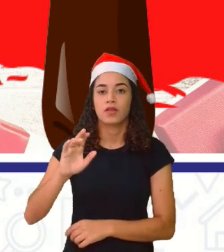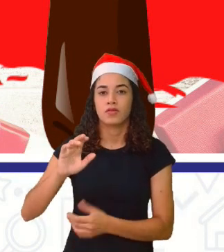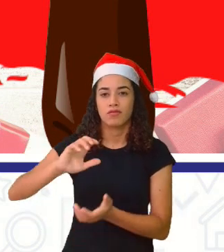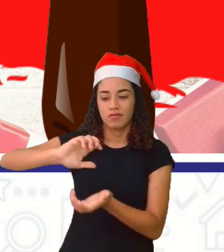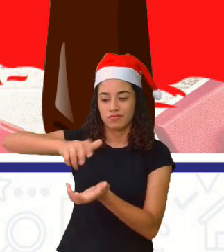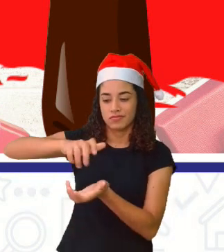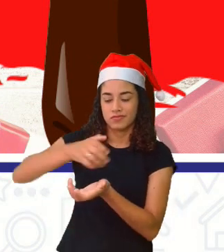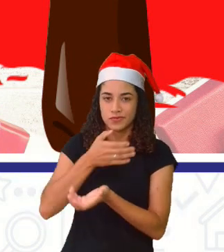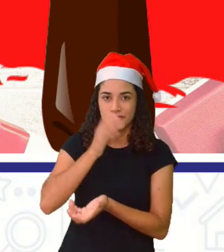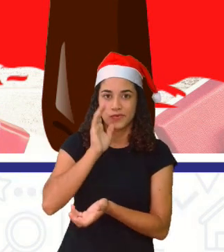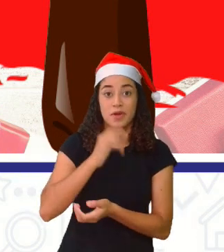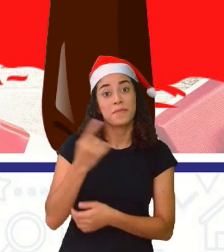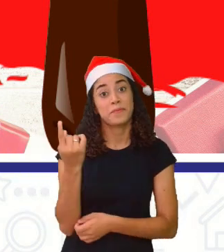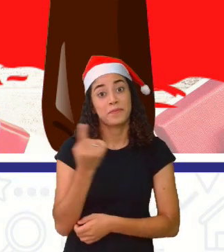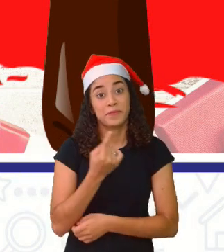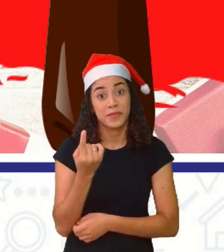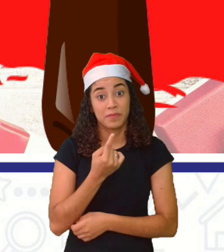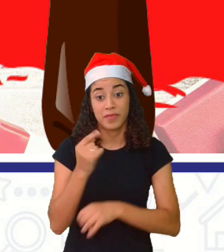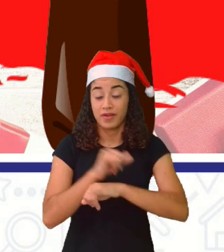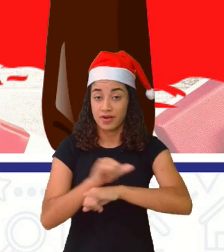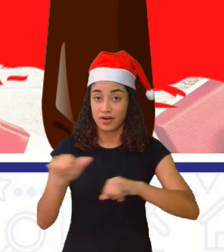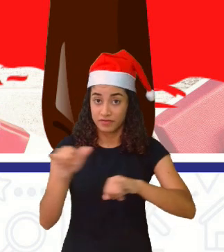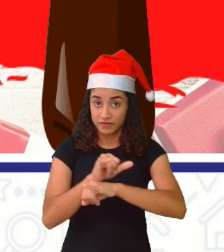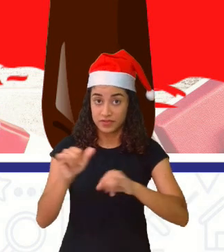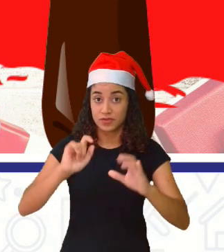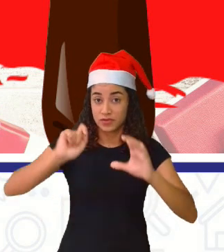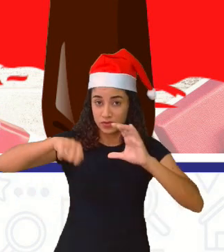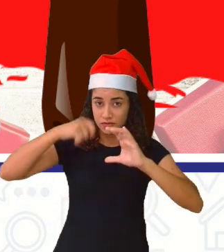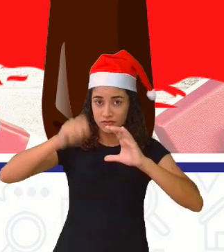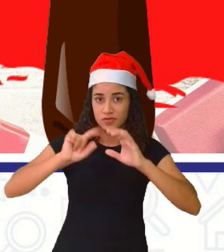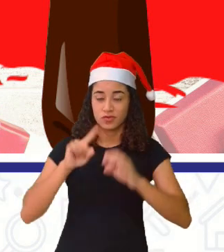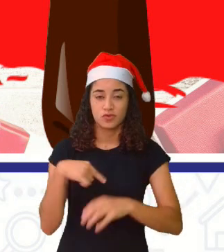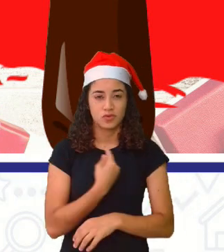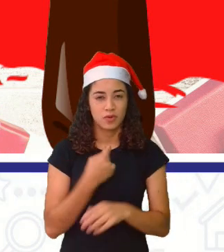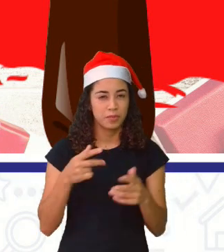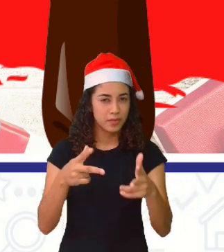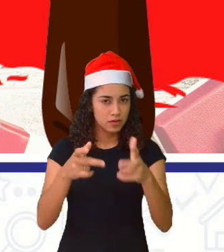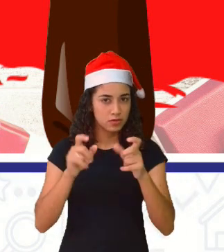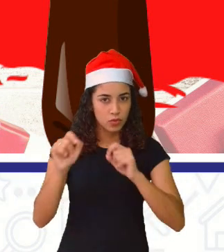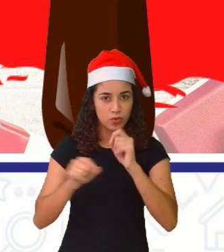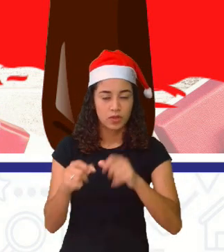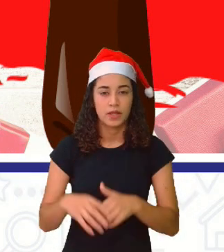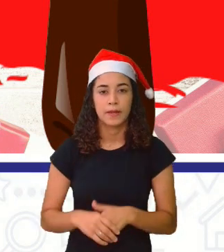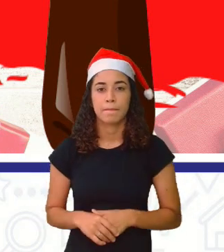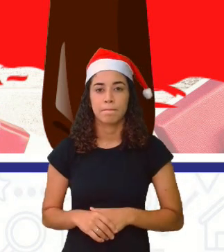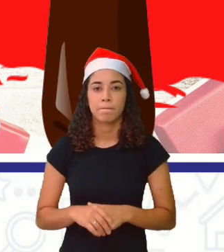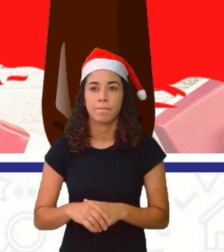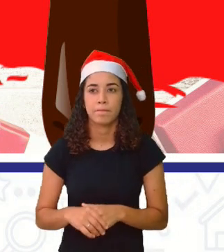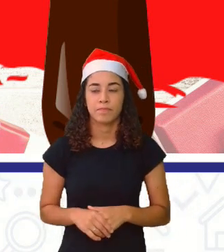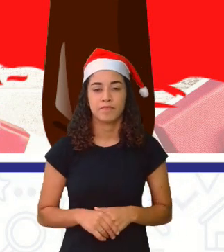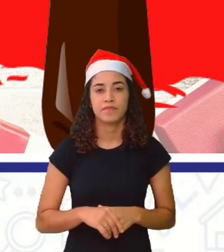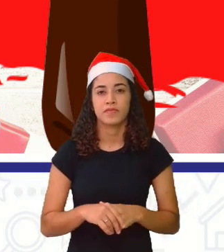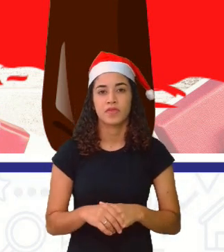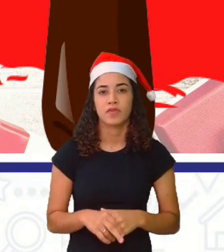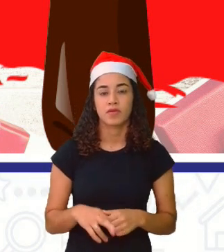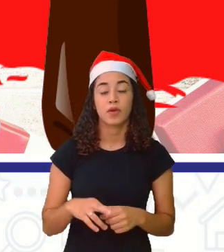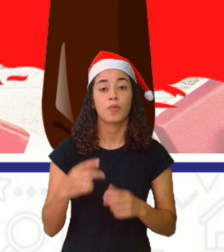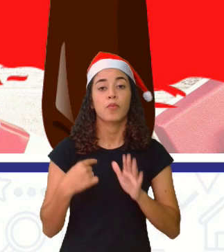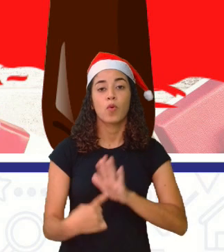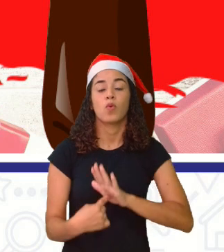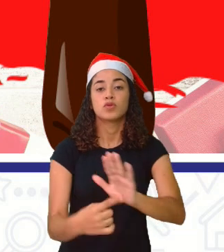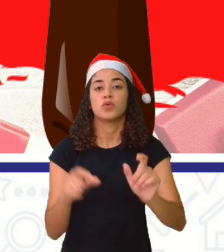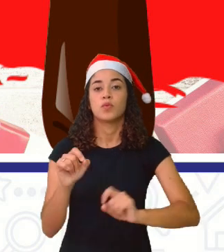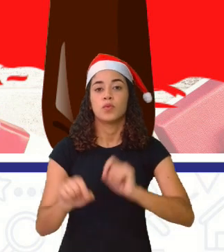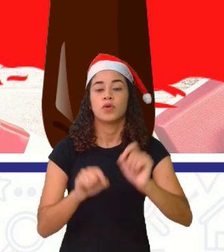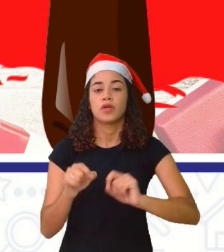É uma das primeiras propagandas de vídeo, né, que a gente observa da empresa. Mostra ali